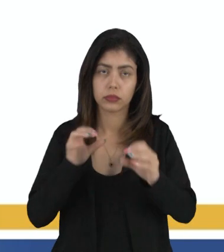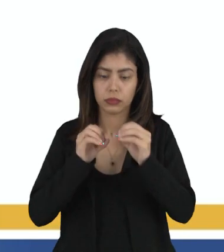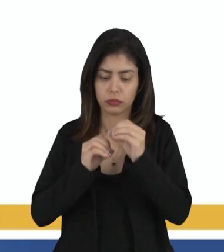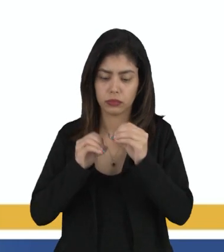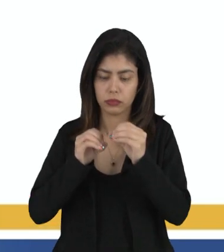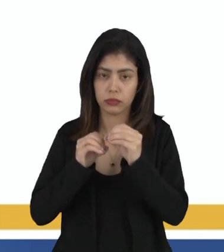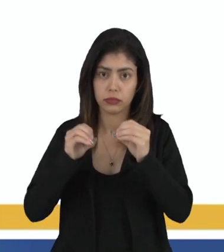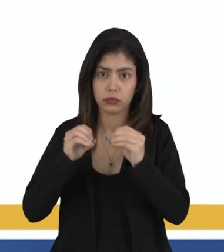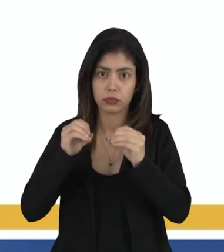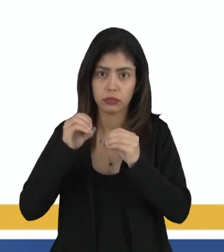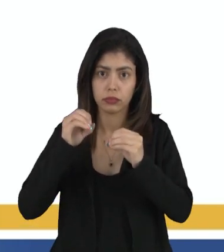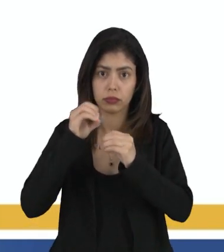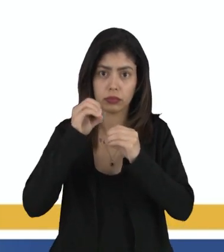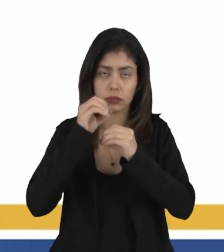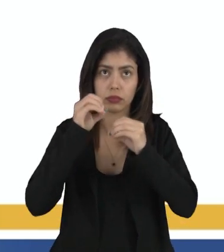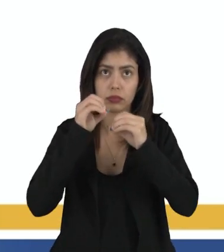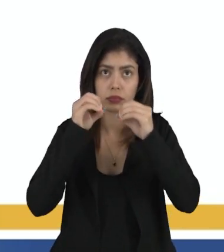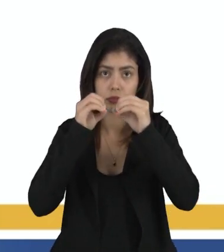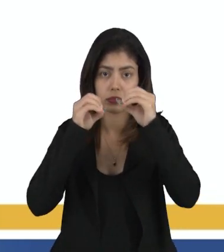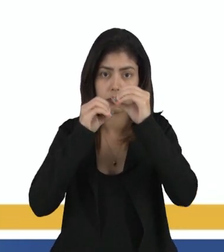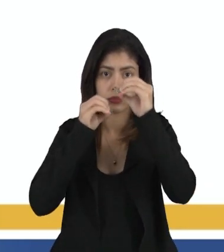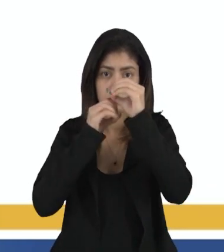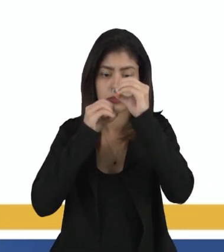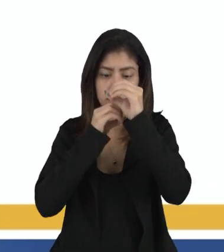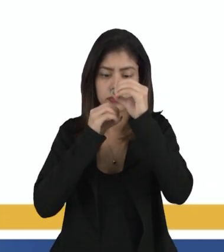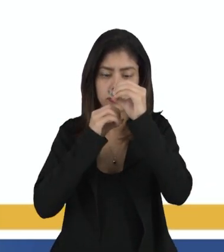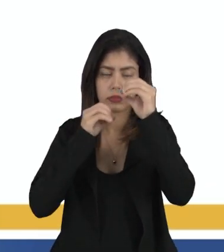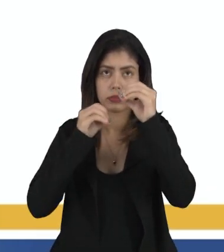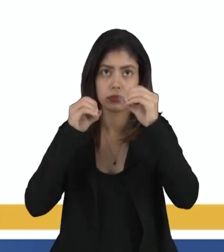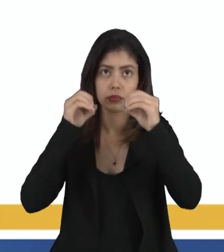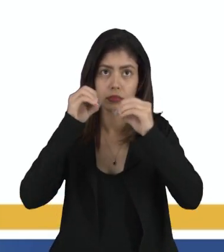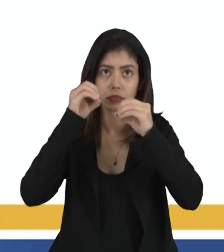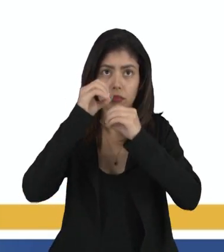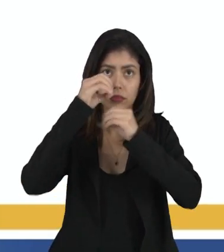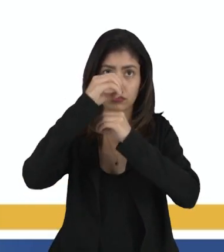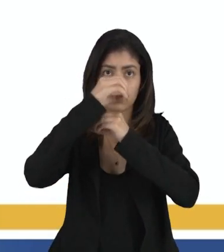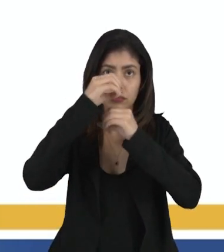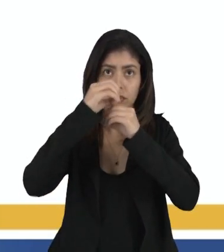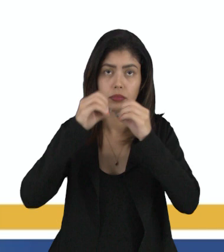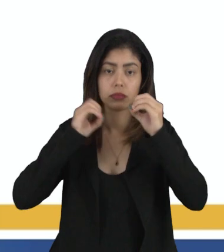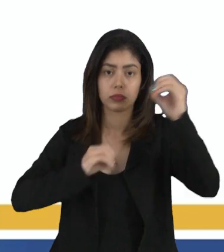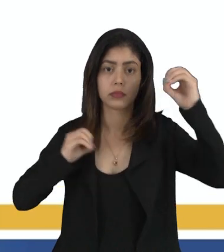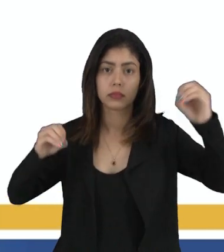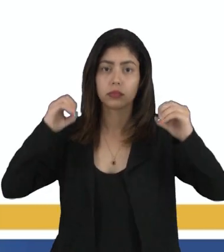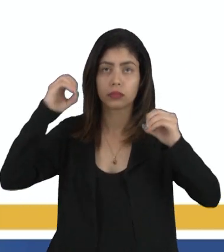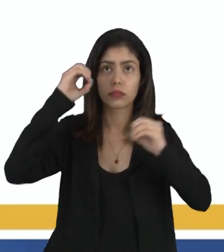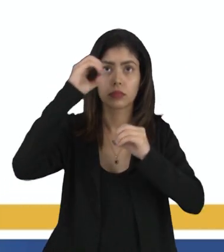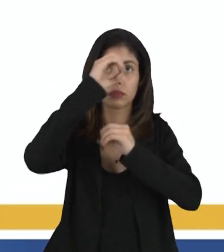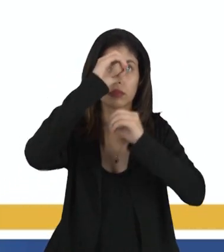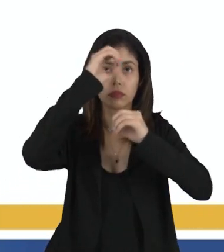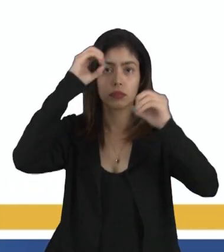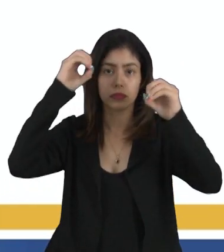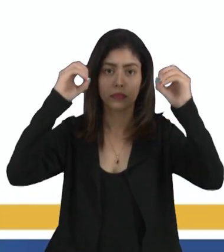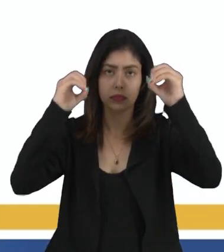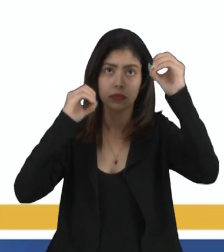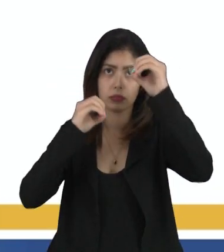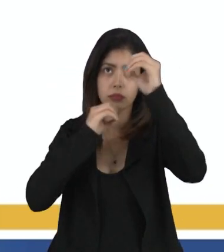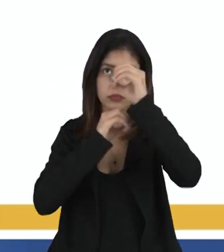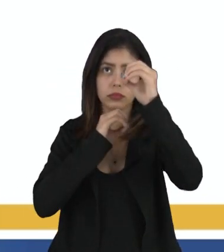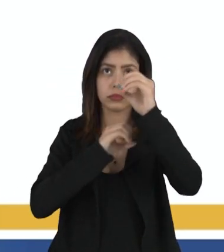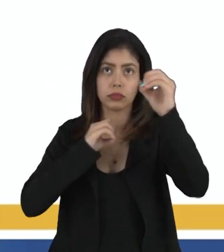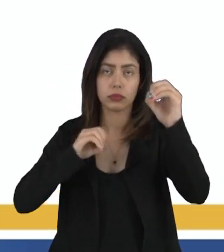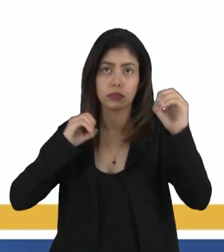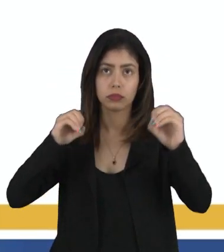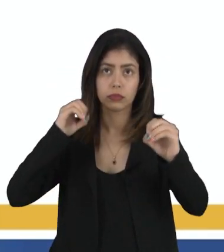líquido, o arranjo ele acaba que mudando um pouco, no estado gasoso também, a distância entre essas partículas